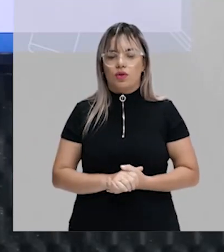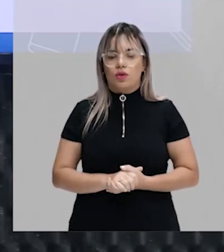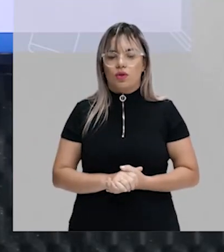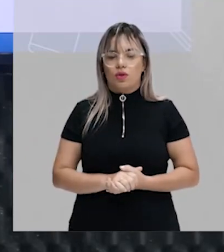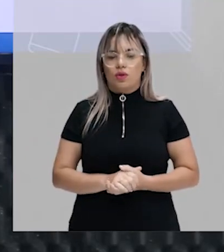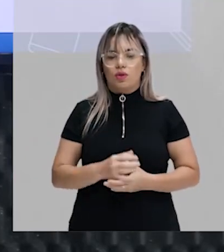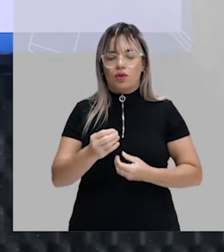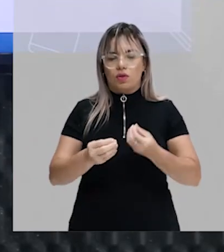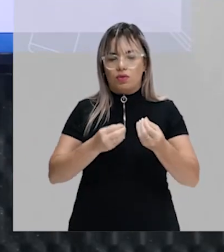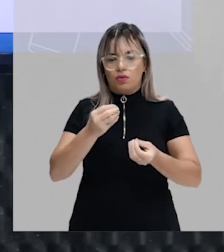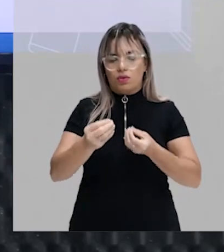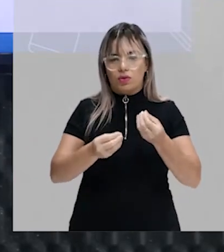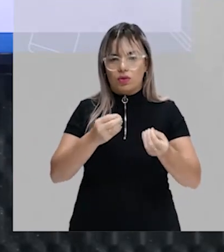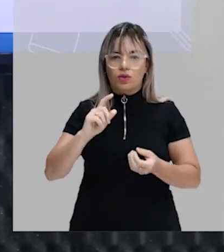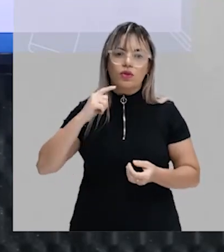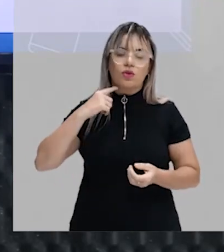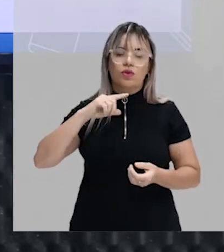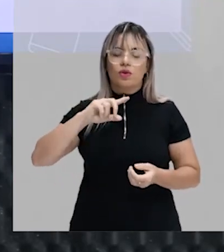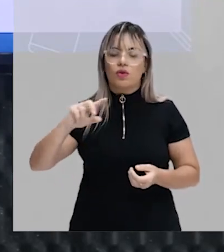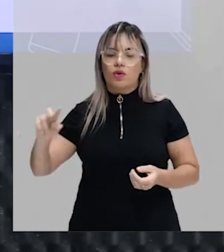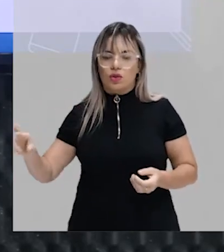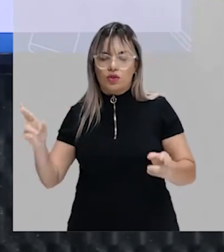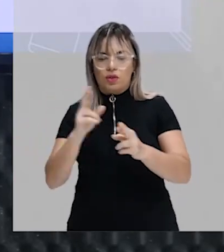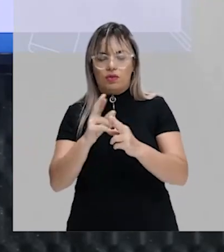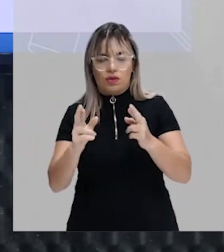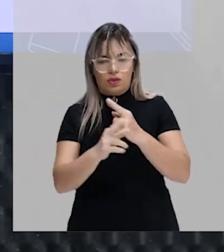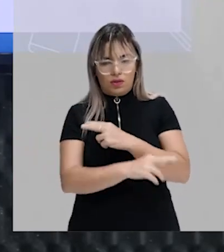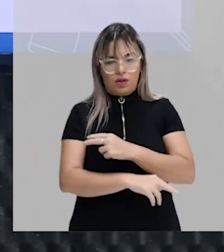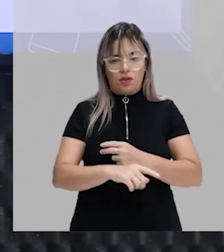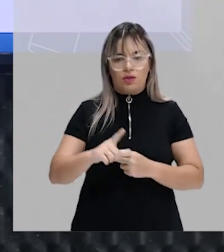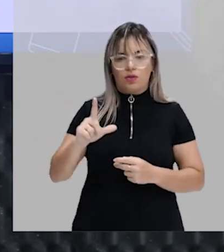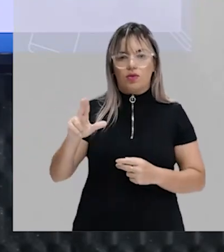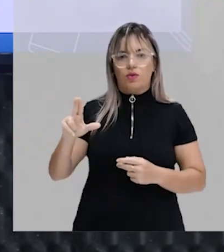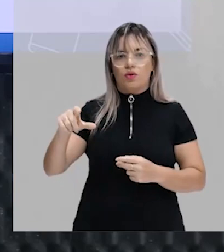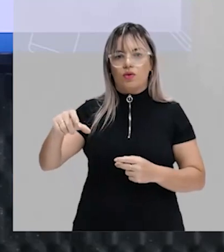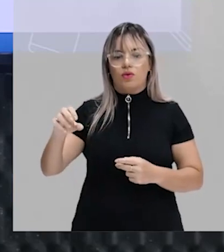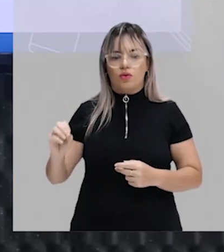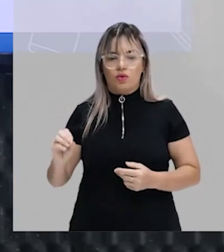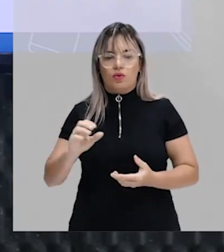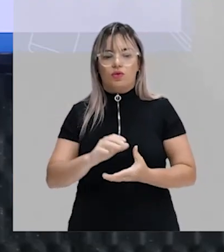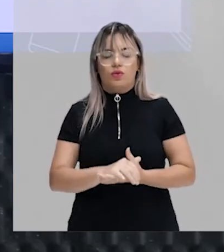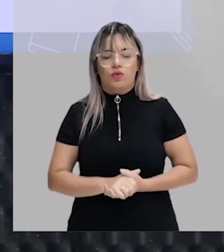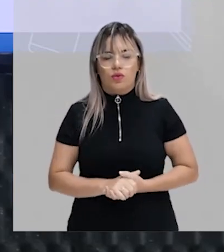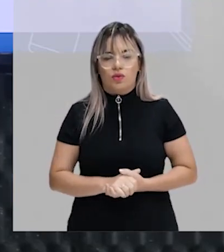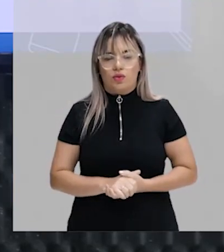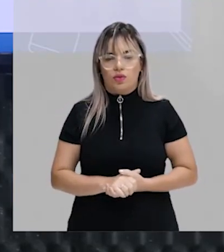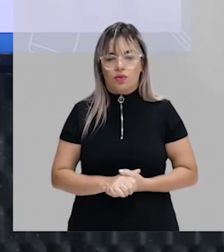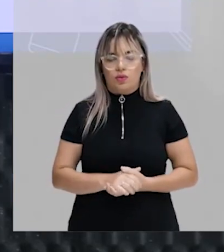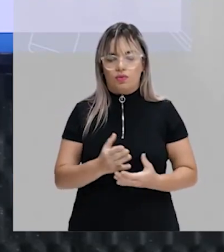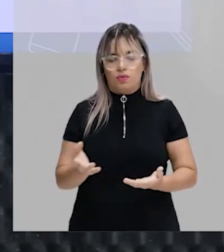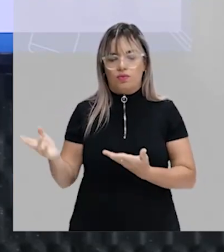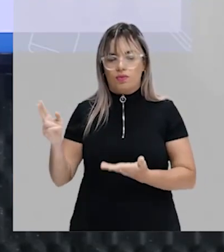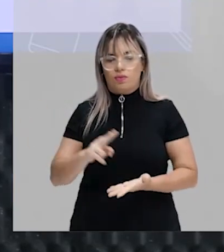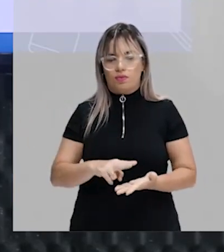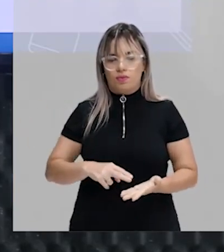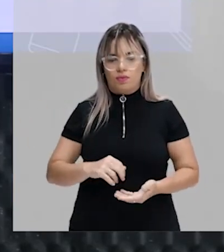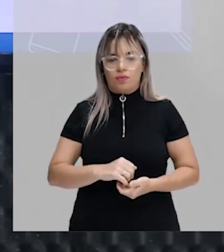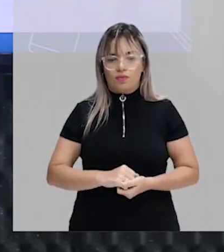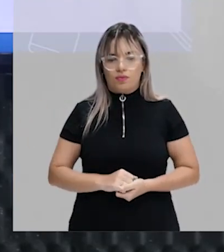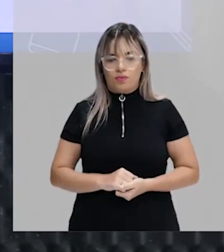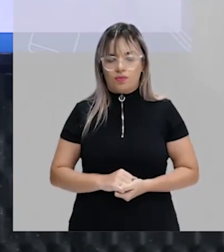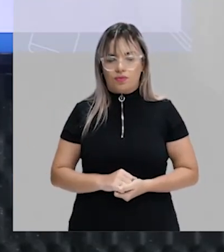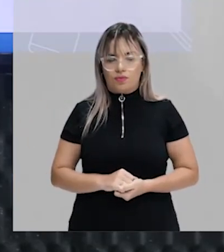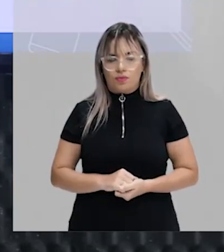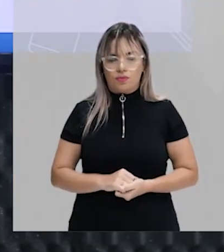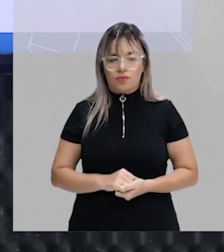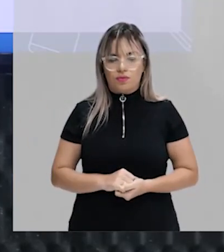Ao mesmo tempo em que a liberdade formal, que era conquistada pelas gerações anteriores, é acalmada pelo concretismo,